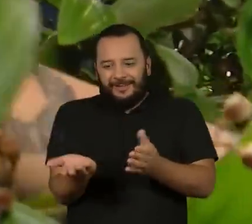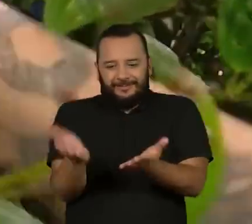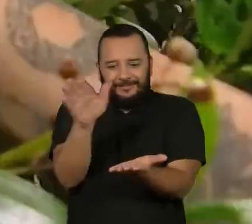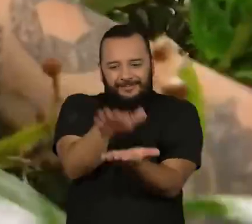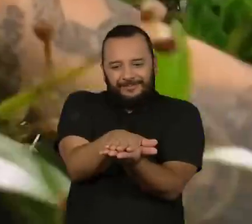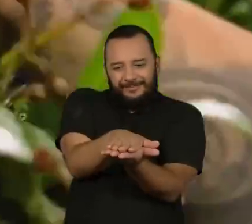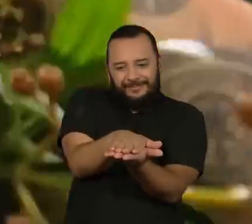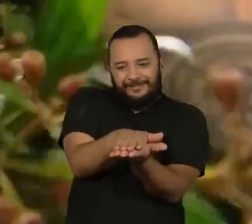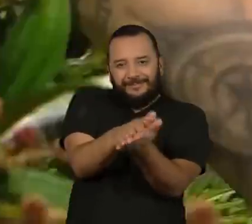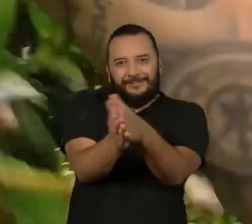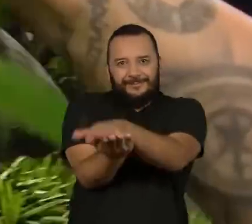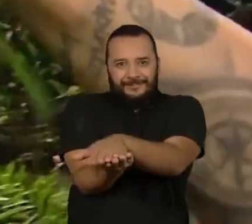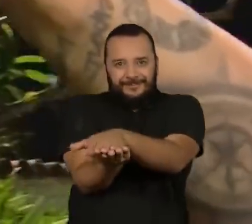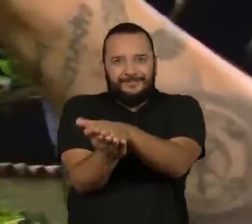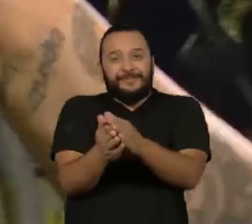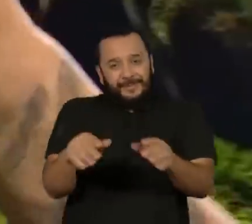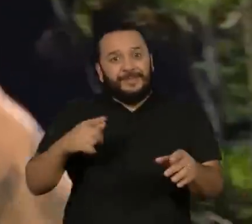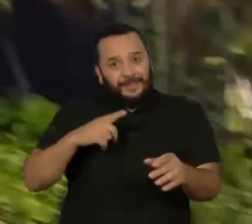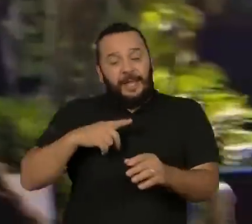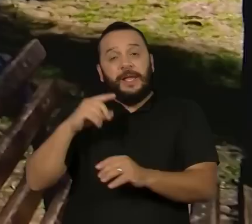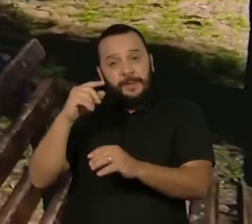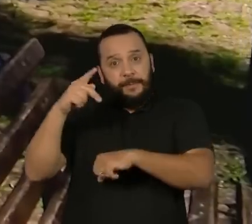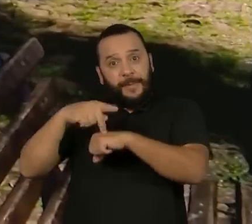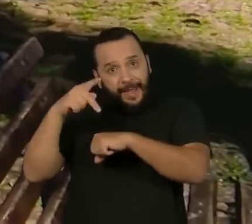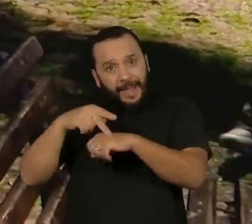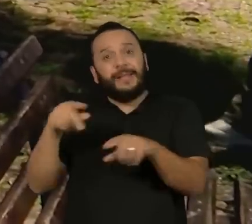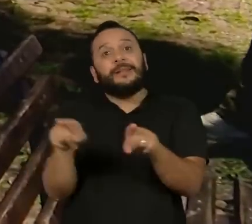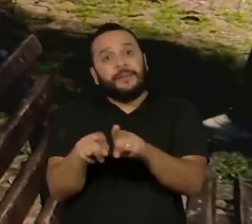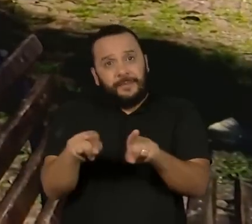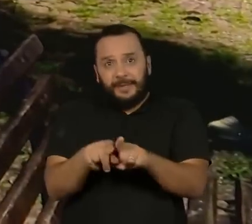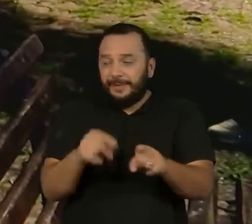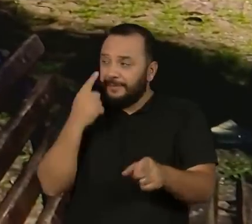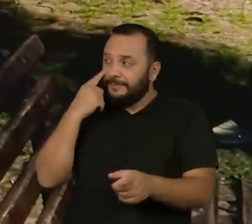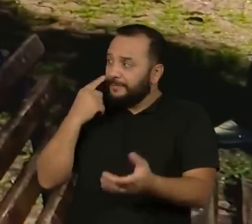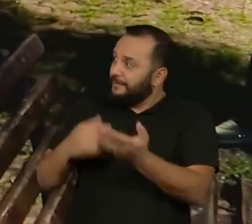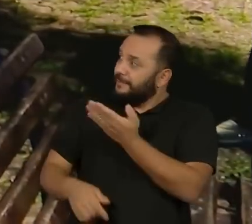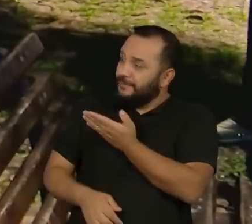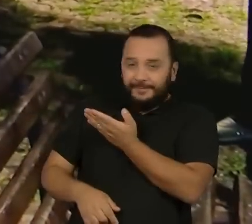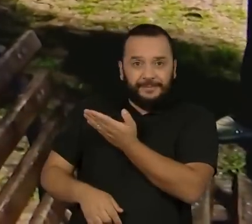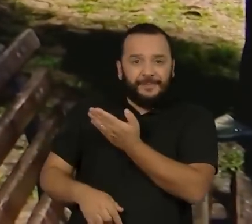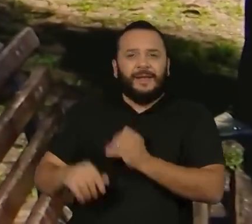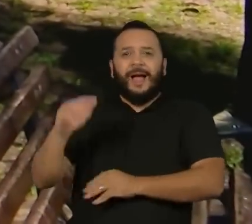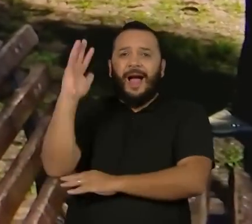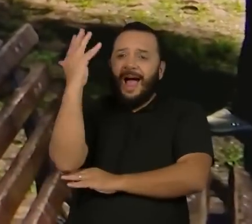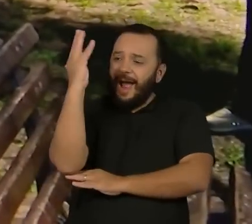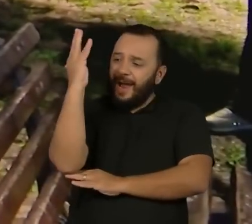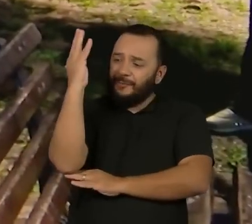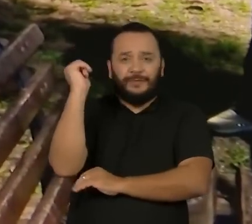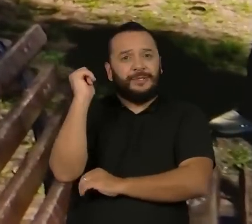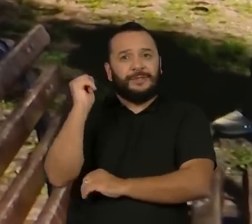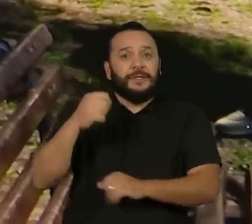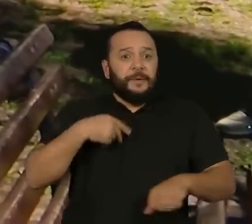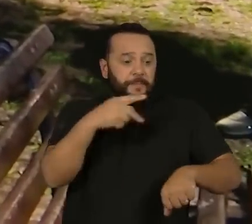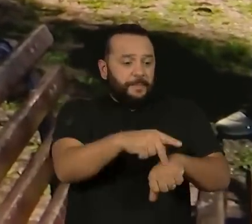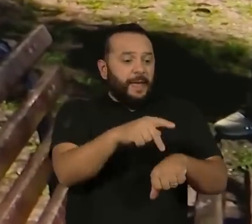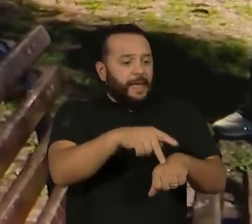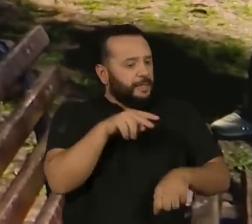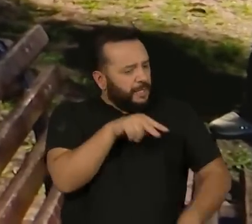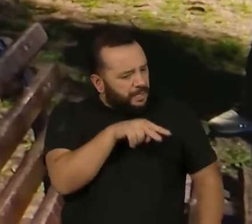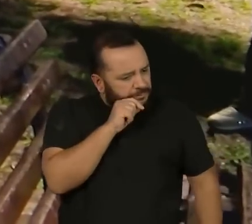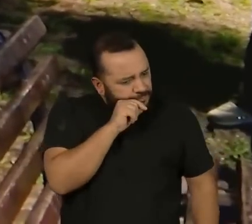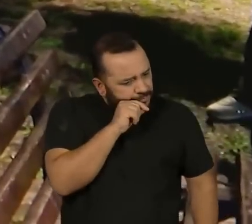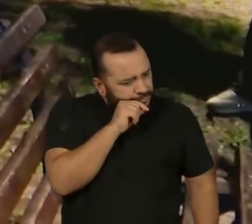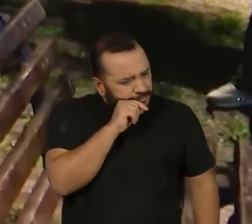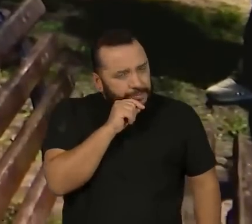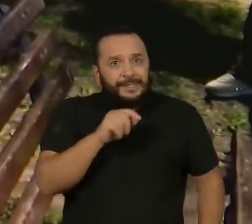utilizando folhas, troncos e pedras. Então, a árvore, uma pedra que tiver uma textura diferente, então